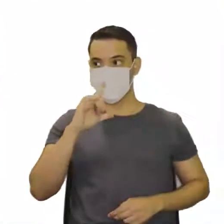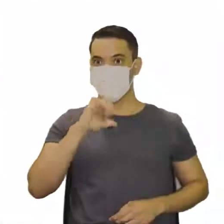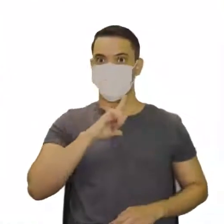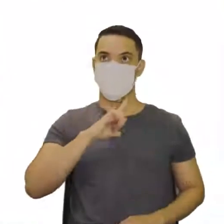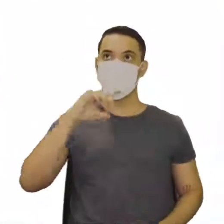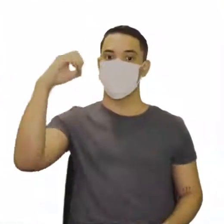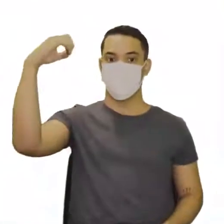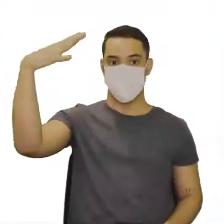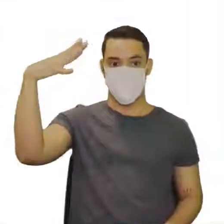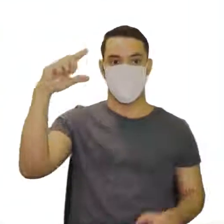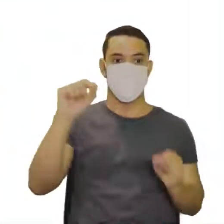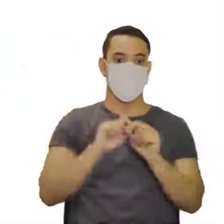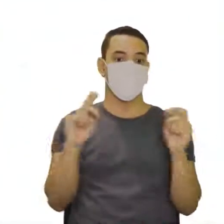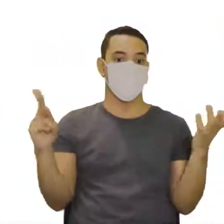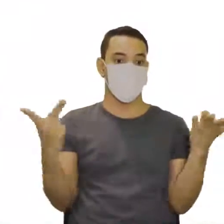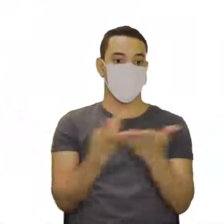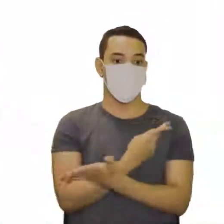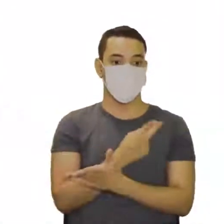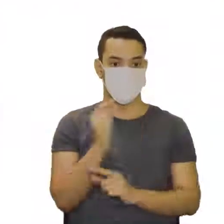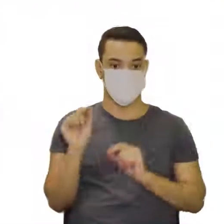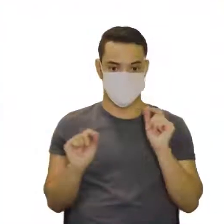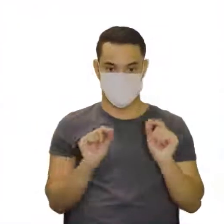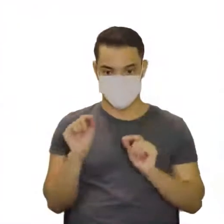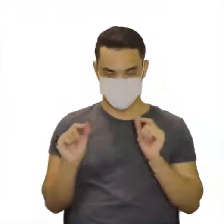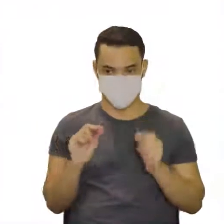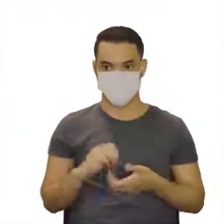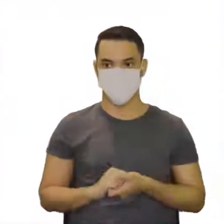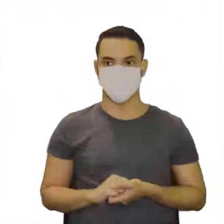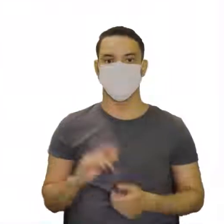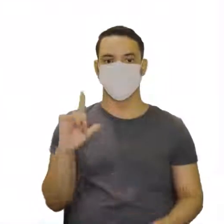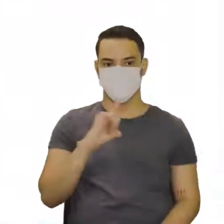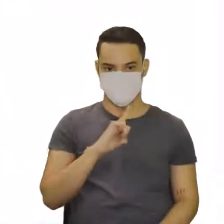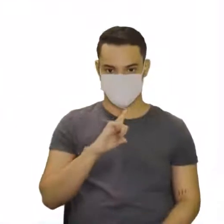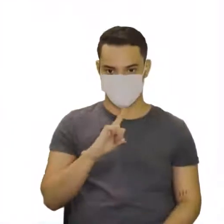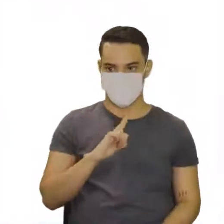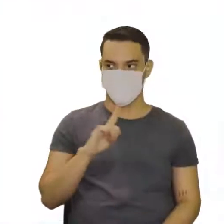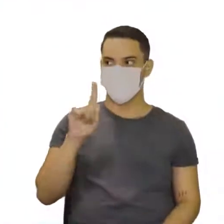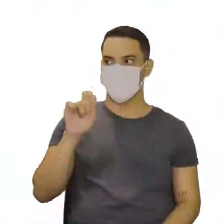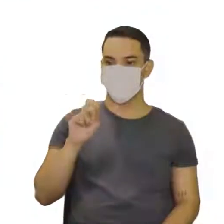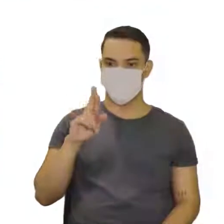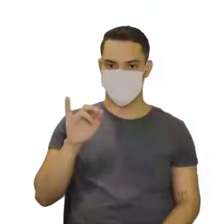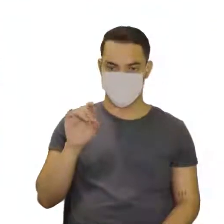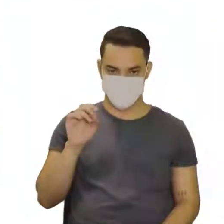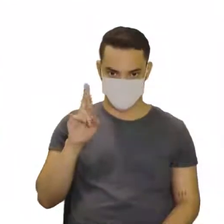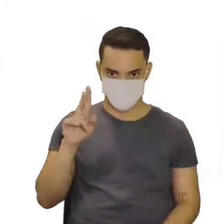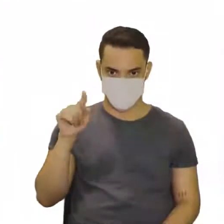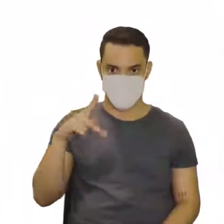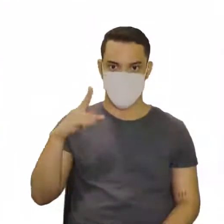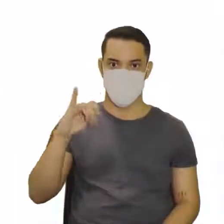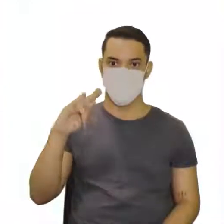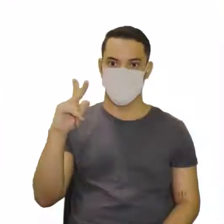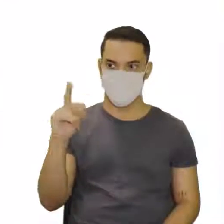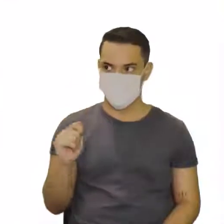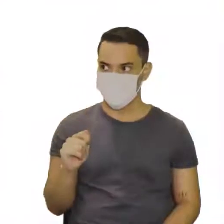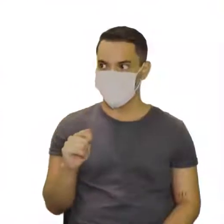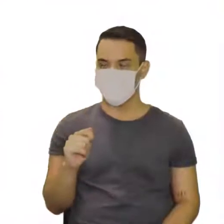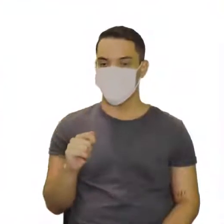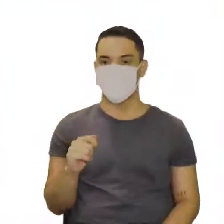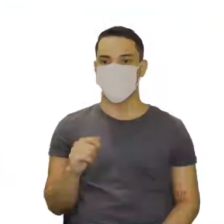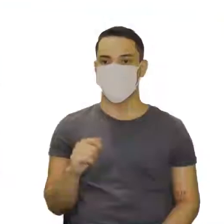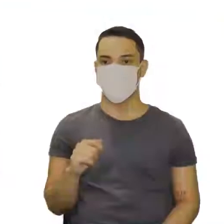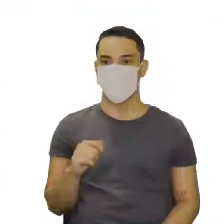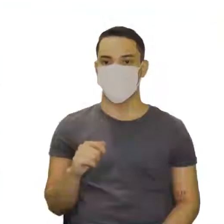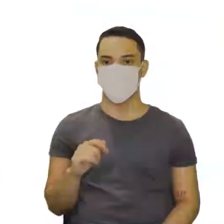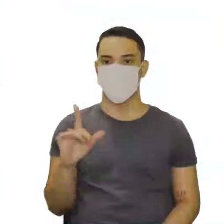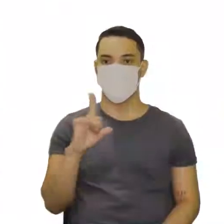incandescente. O que vai acontecer com a lâmpada incandescente? Eu tenho um gerador químico, que é a pilha, no caso, ok? Vem aqui comigo,